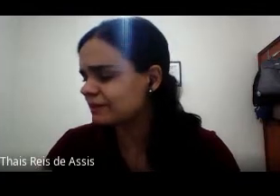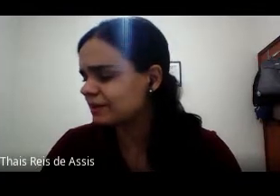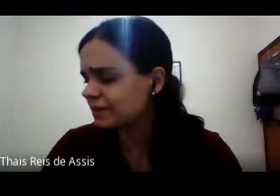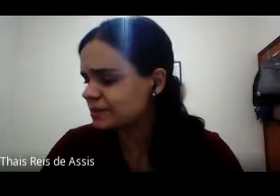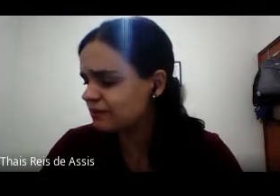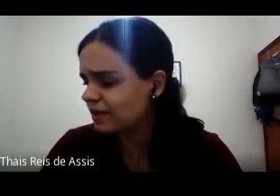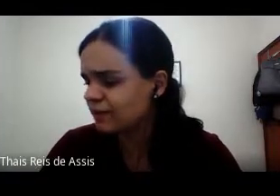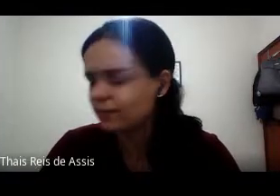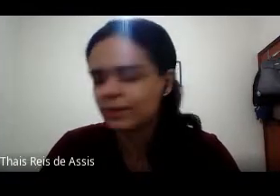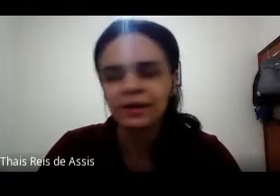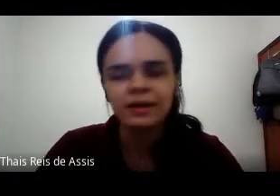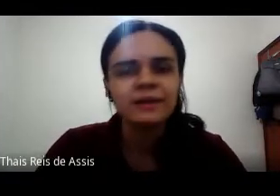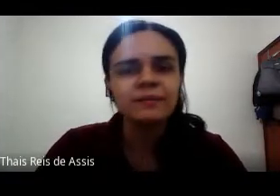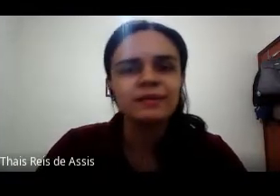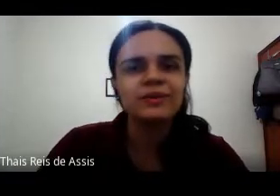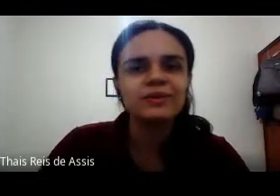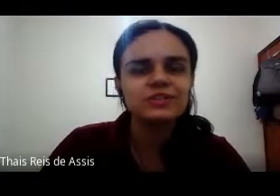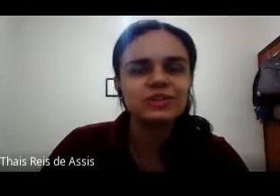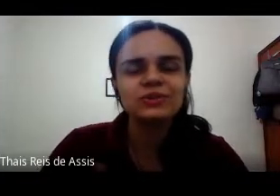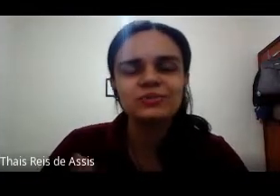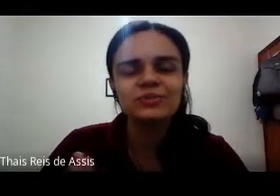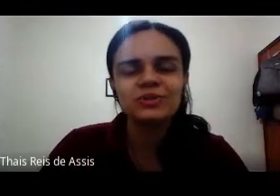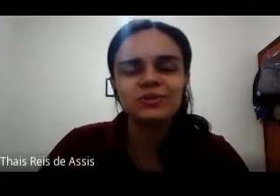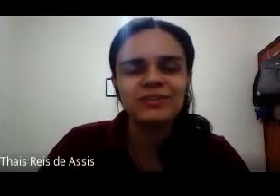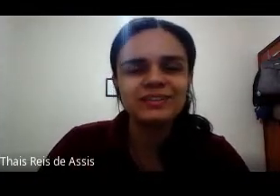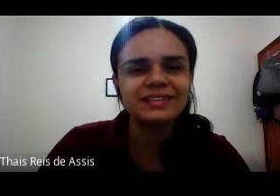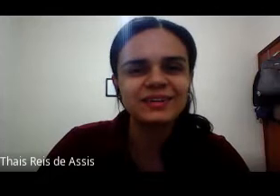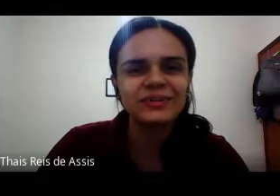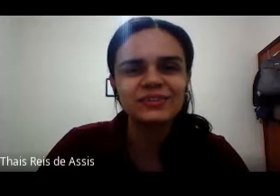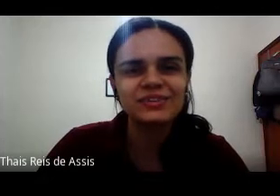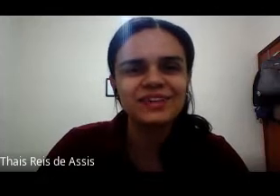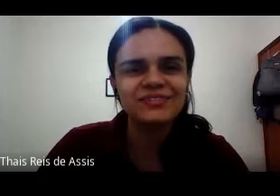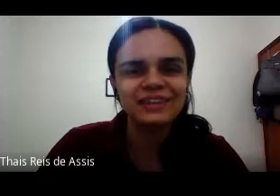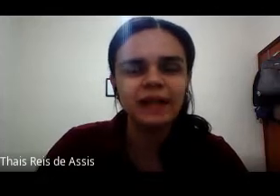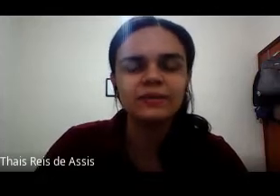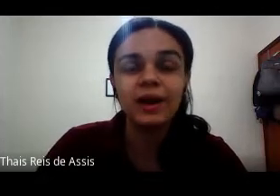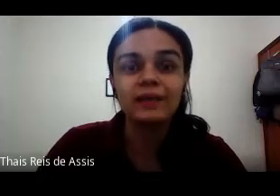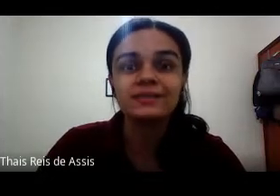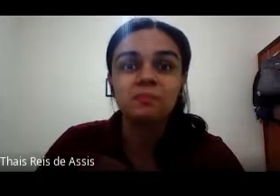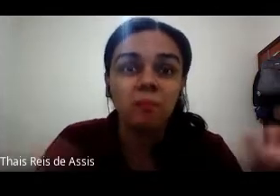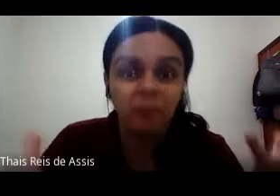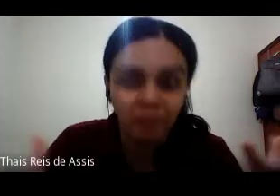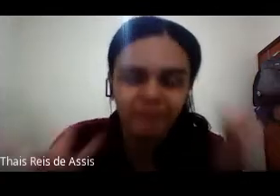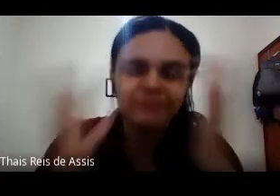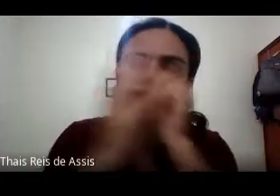de semana mesmo veio uma maravilhosa de que todo mundo que tomou vacina da Covid está infectado com